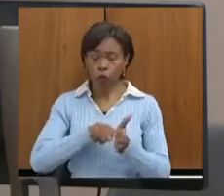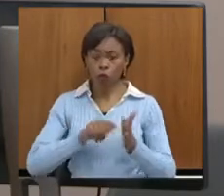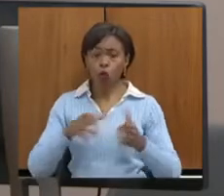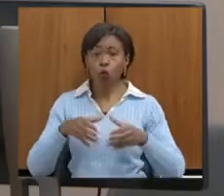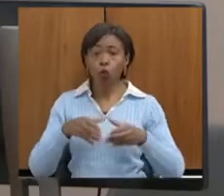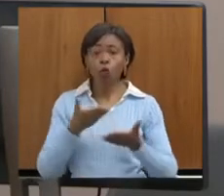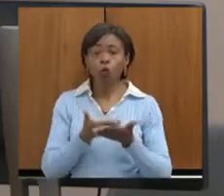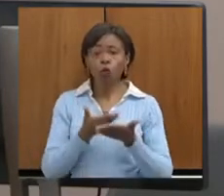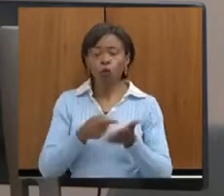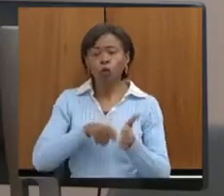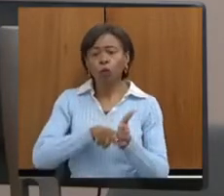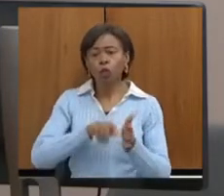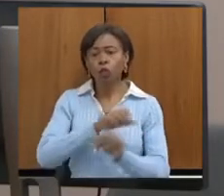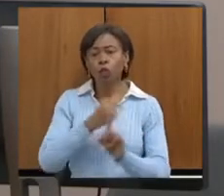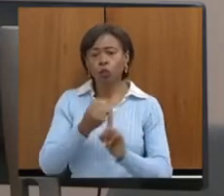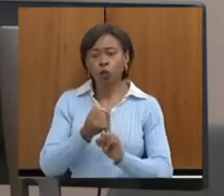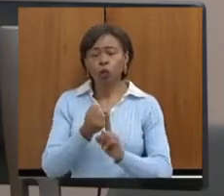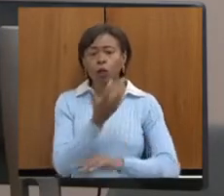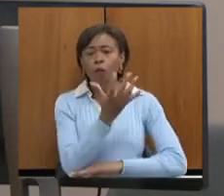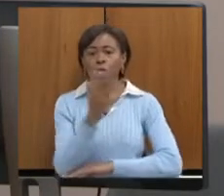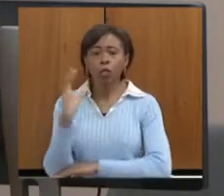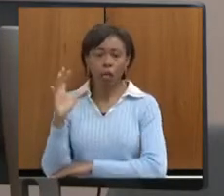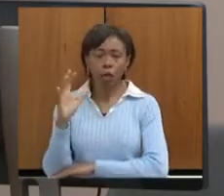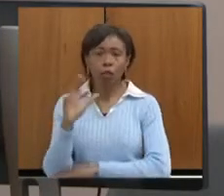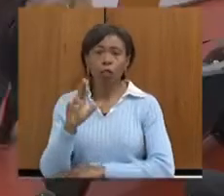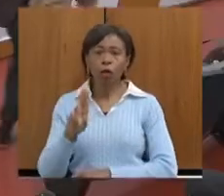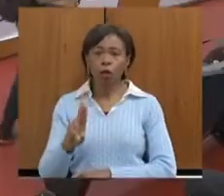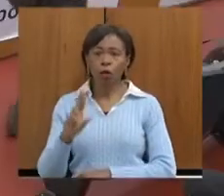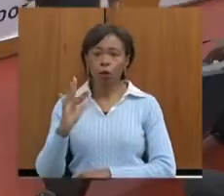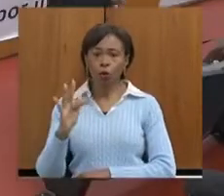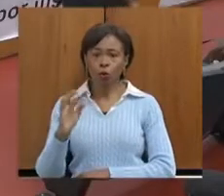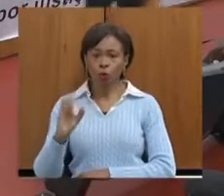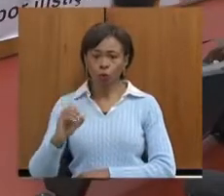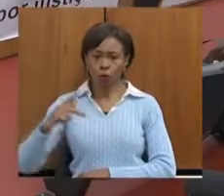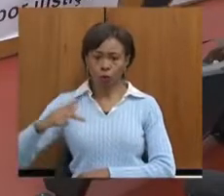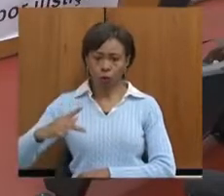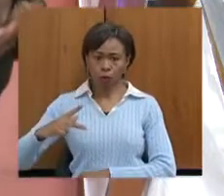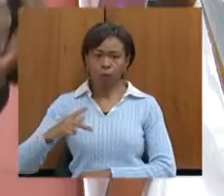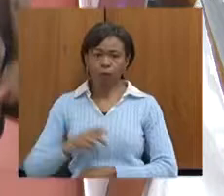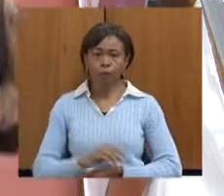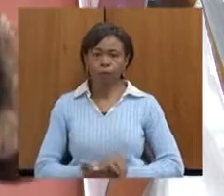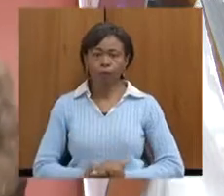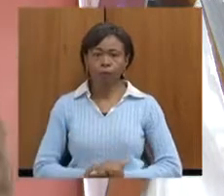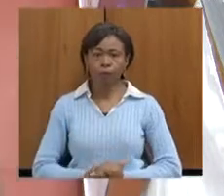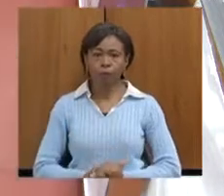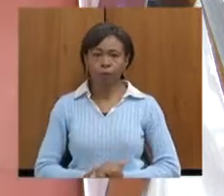estudos e pesquisas socioambientais da Universidade Federal de Ouro Preto e